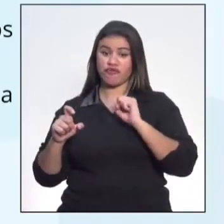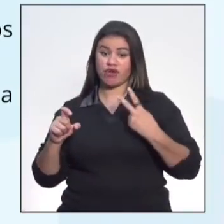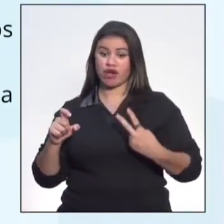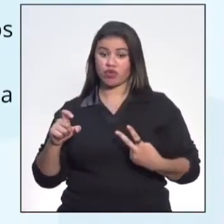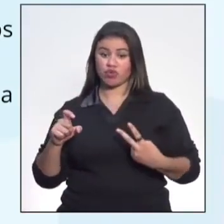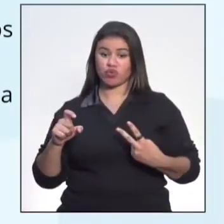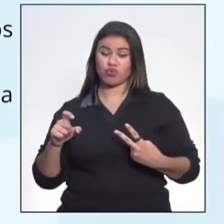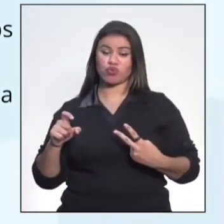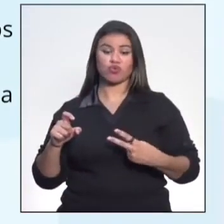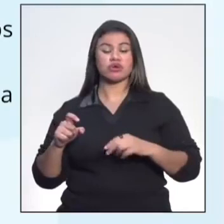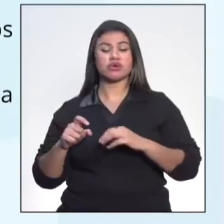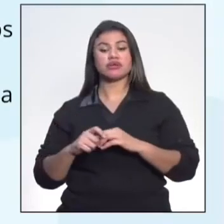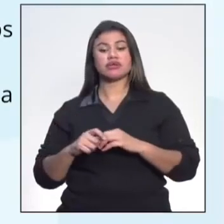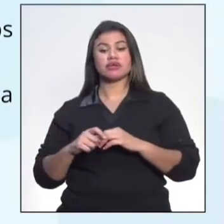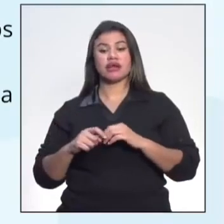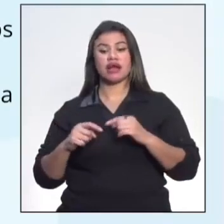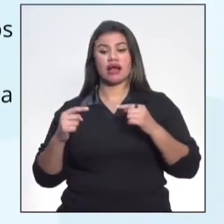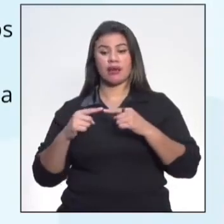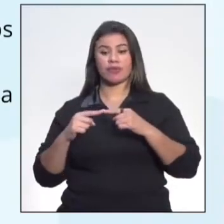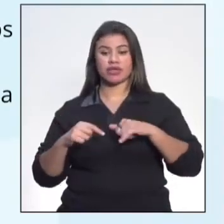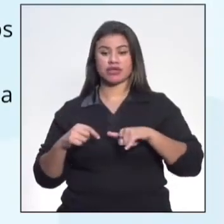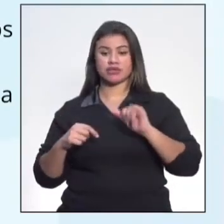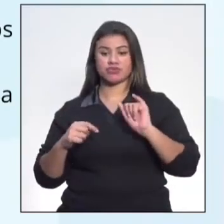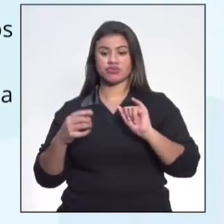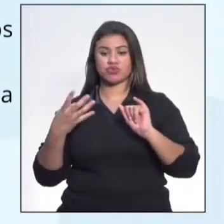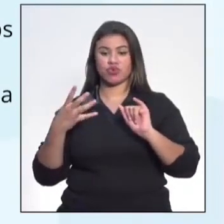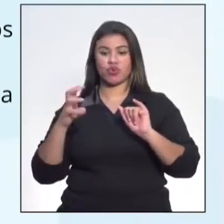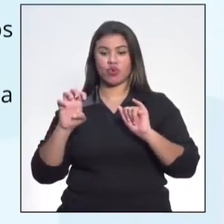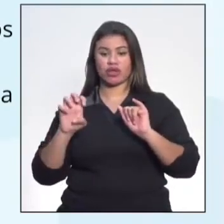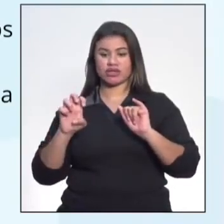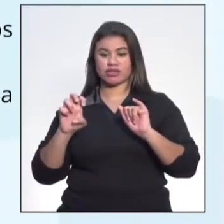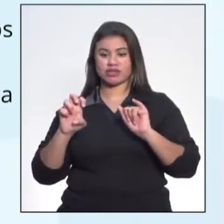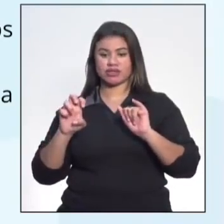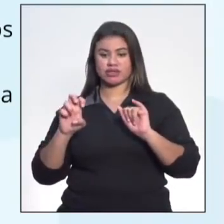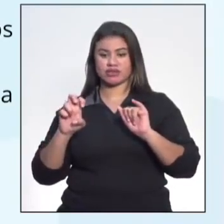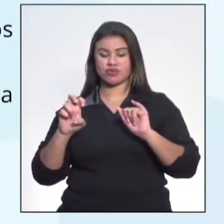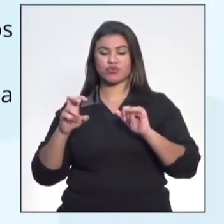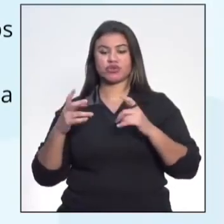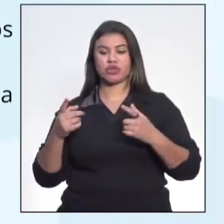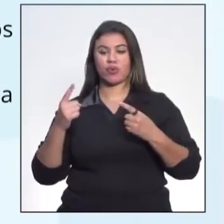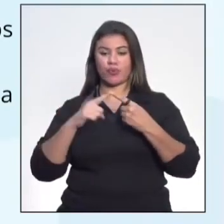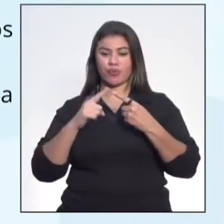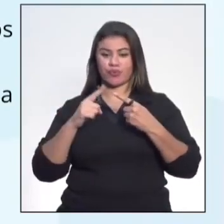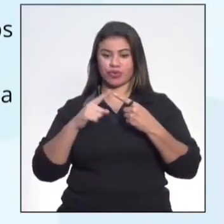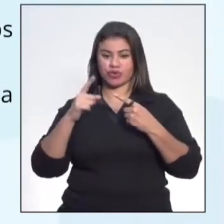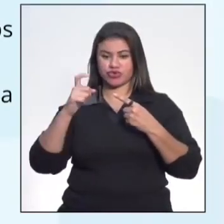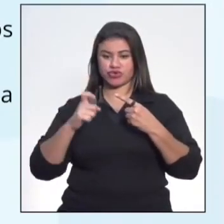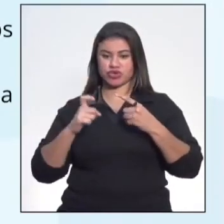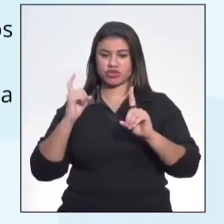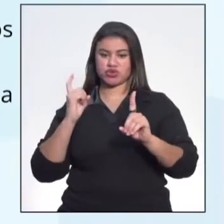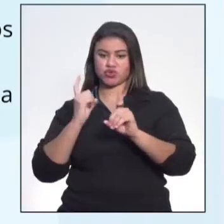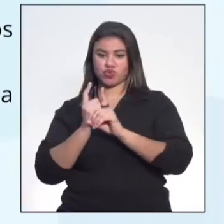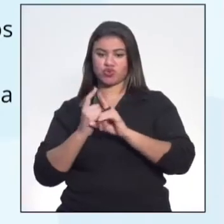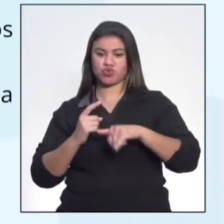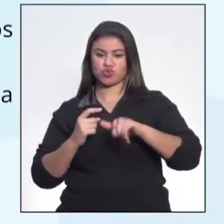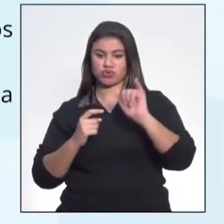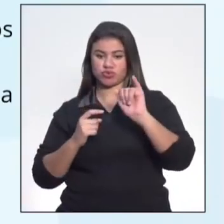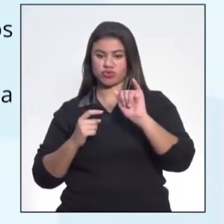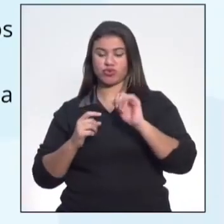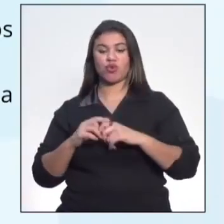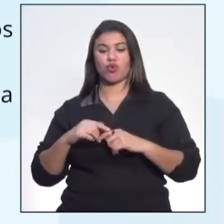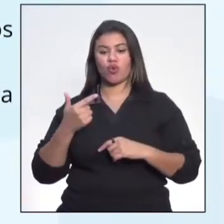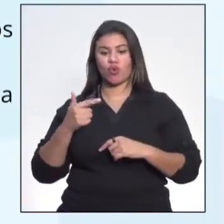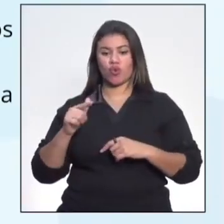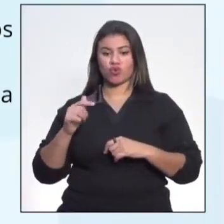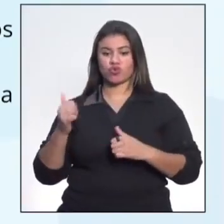x quando o y vale 45. Então, um você substitui o x e acha o y, e no outro você substitui